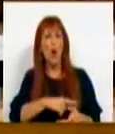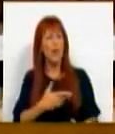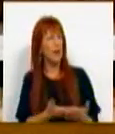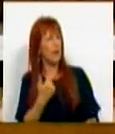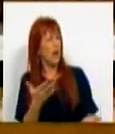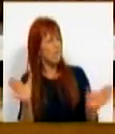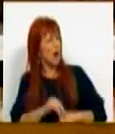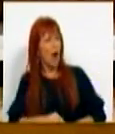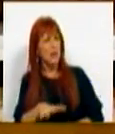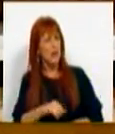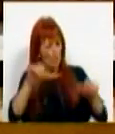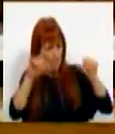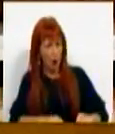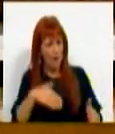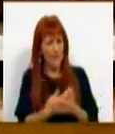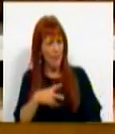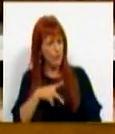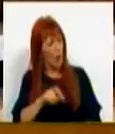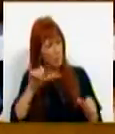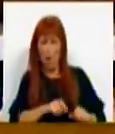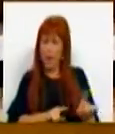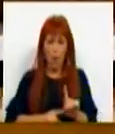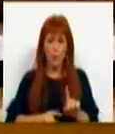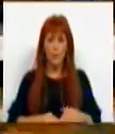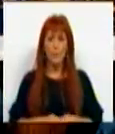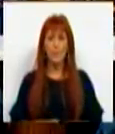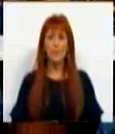piorar ainda a situação do país.